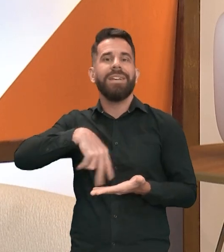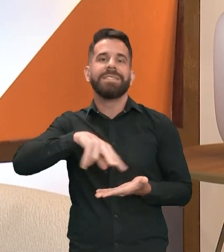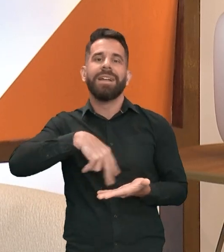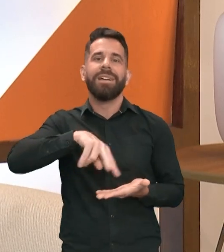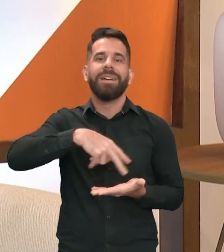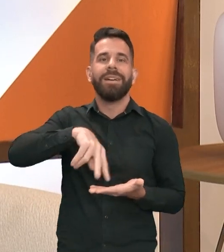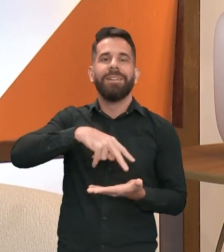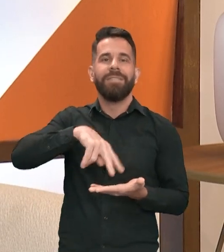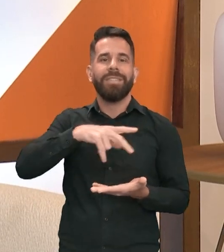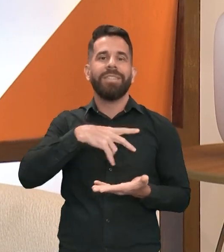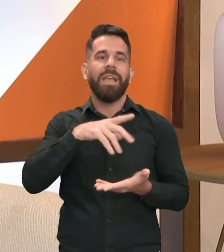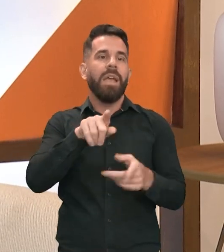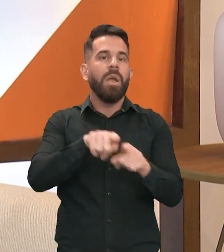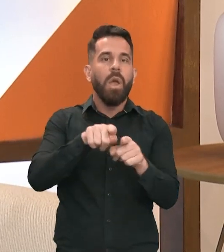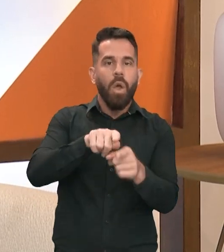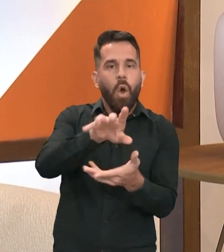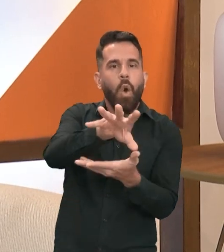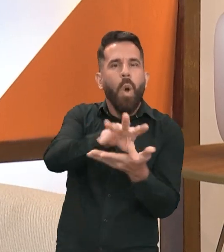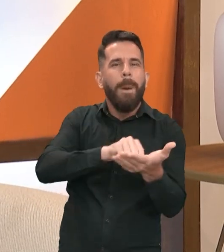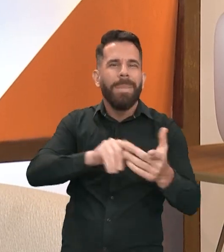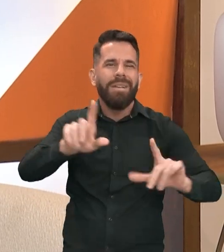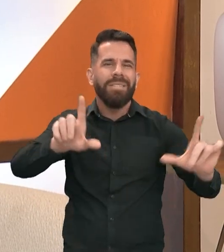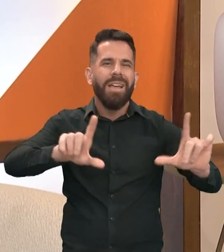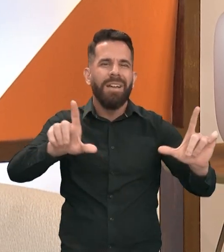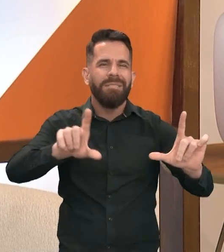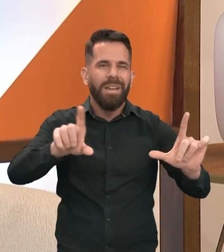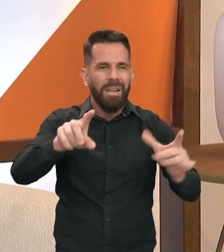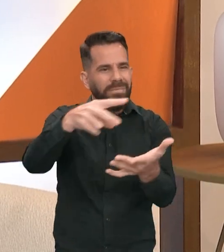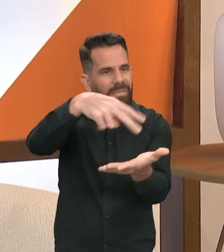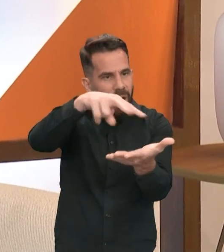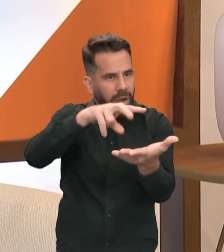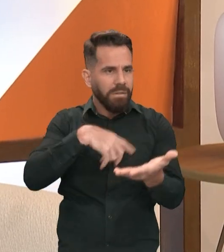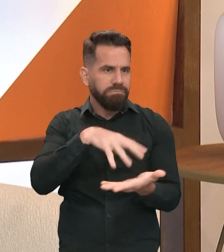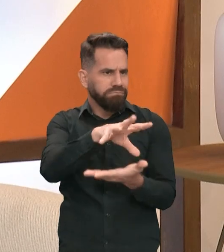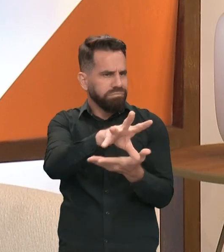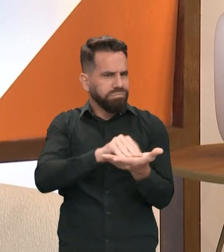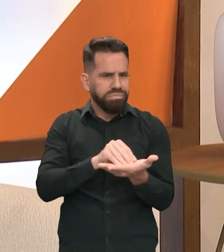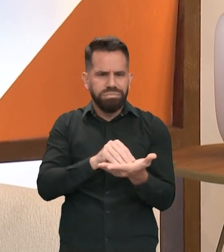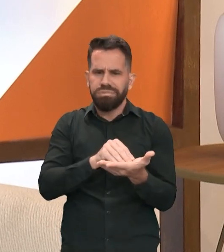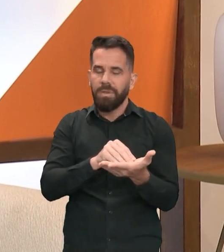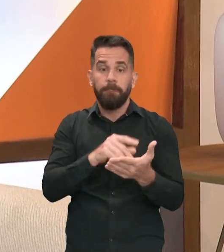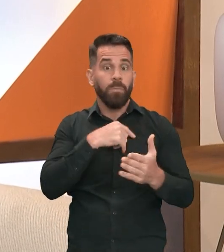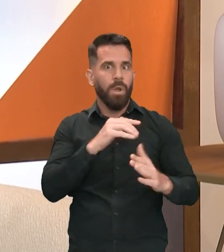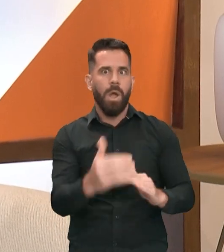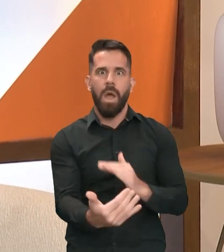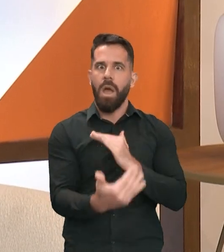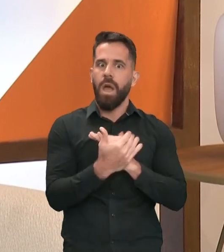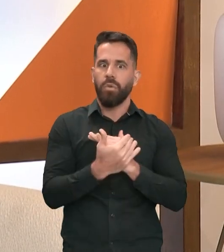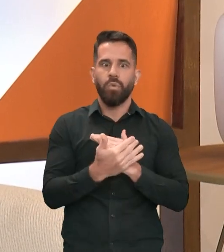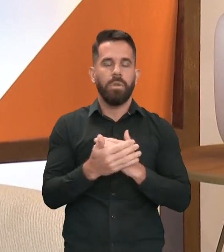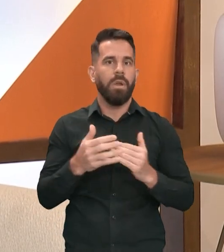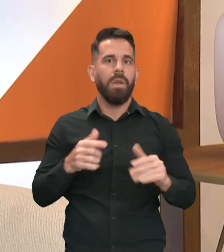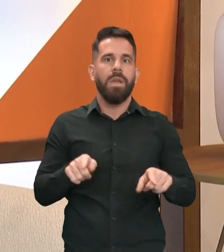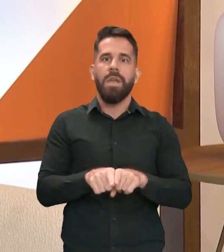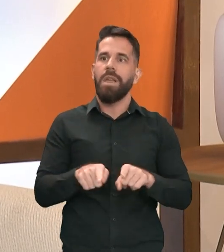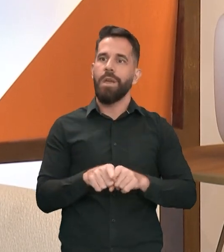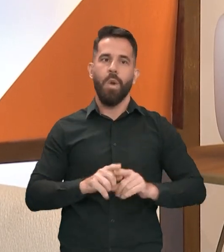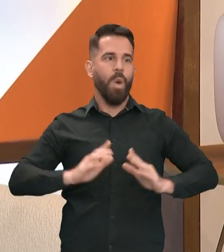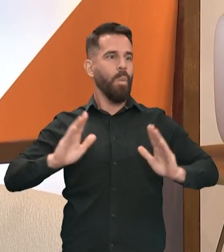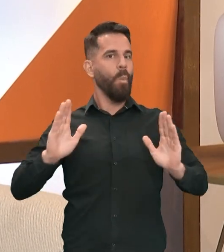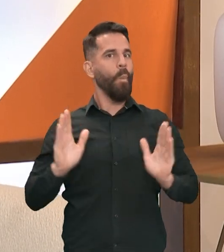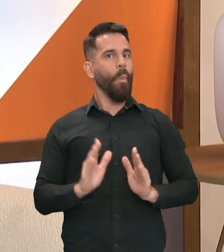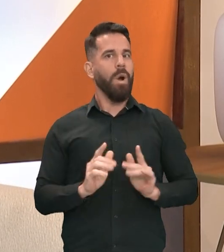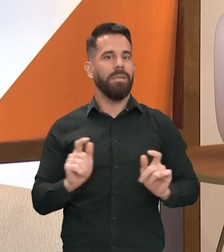aquilo vai copiando o que passa na tela, né? Tem as setinhas e tal, você vai... Aquilo lá é uma ótima coisa para perder peso, por exemplo. Tanto é que tem uma seção lá que você